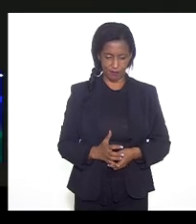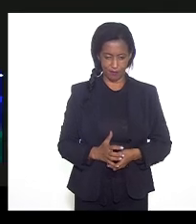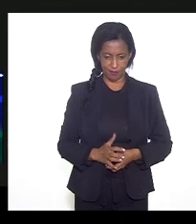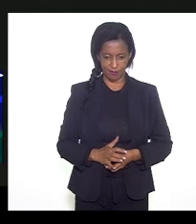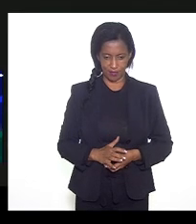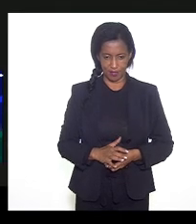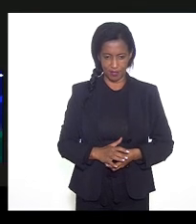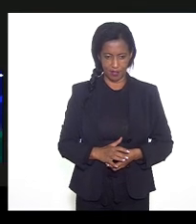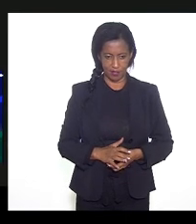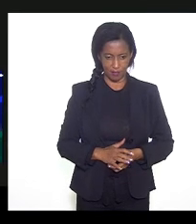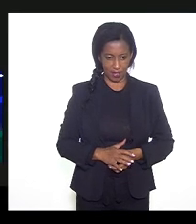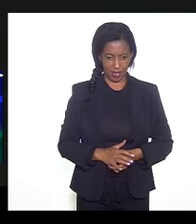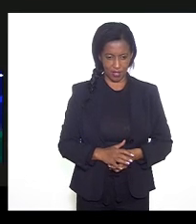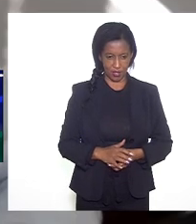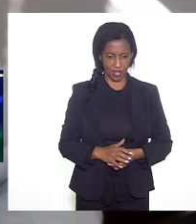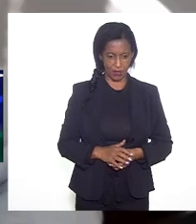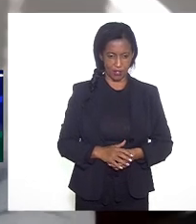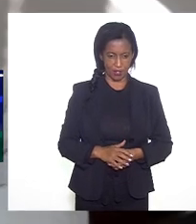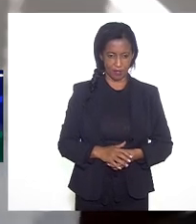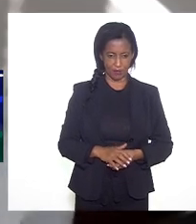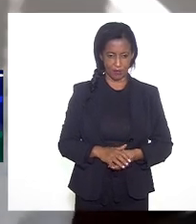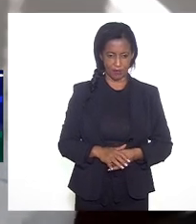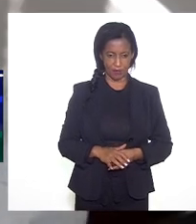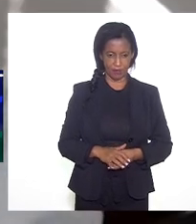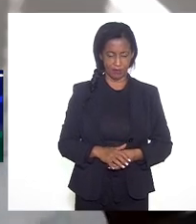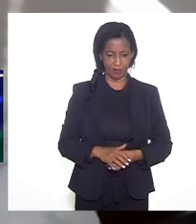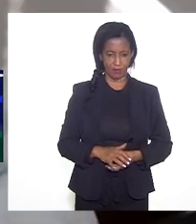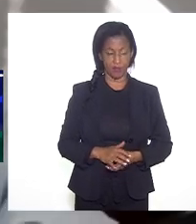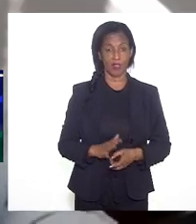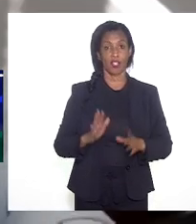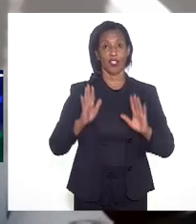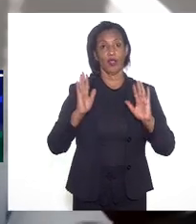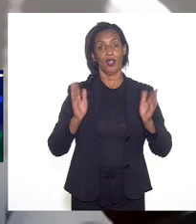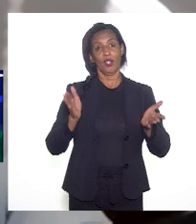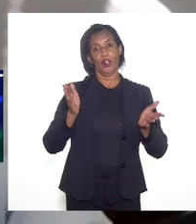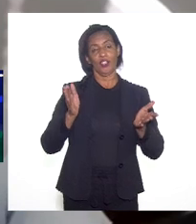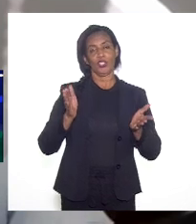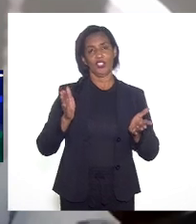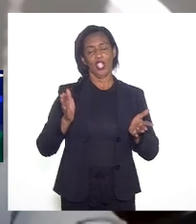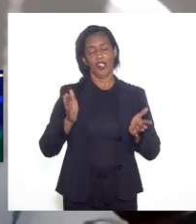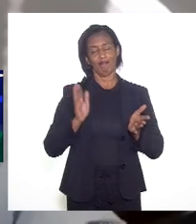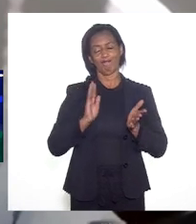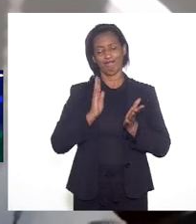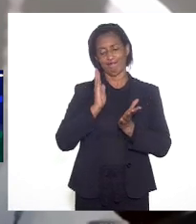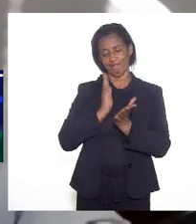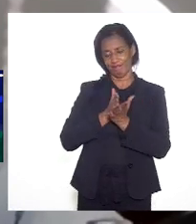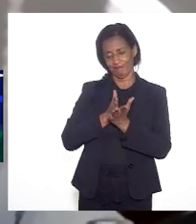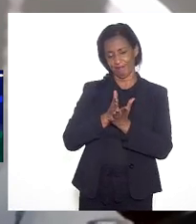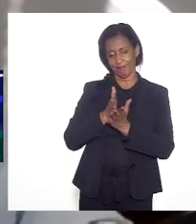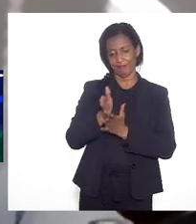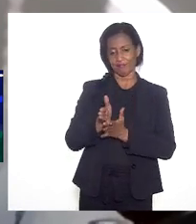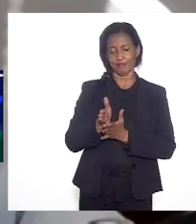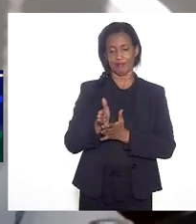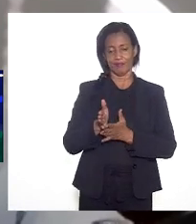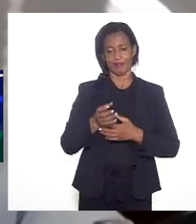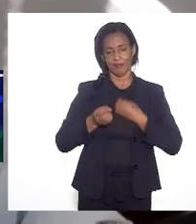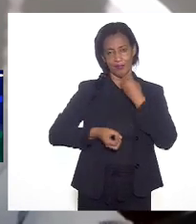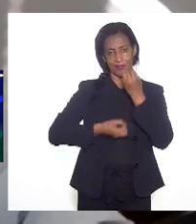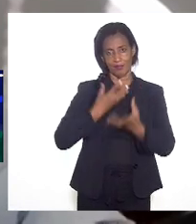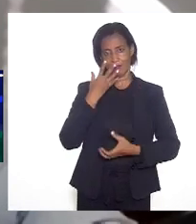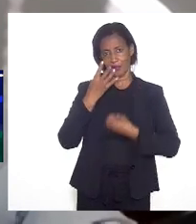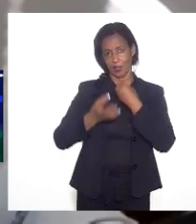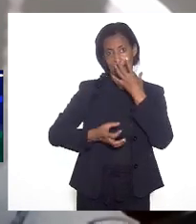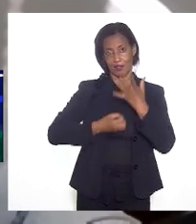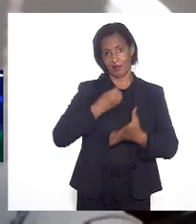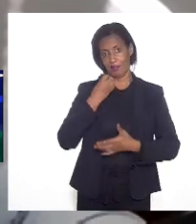regimental. Obrigado, deputada Tia Ju. Já que estamos todos declinando as nossas